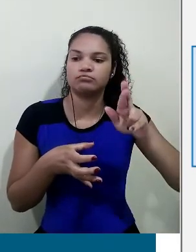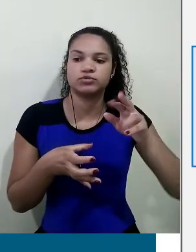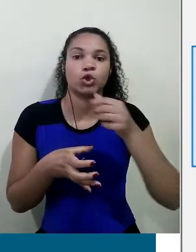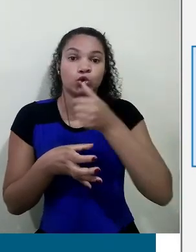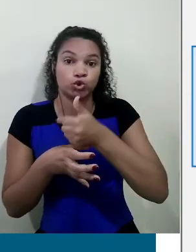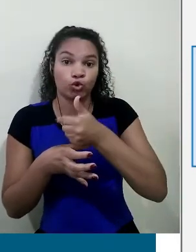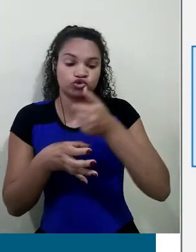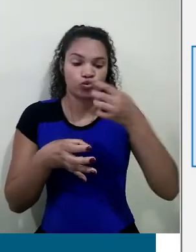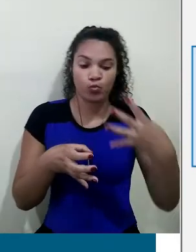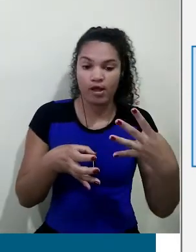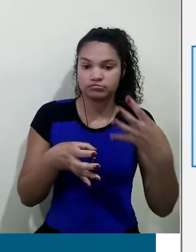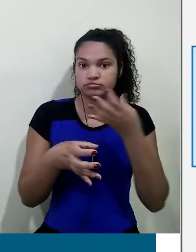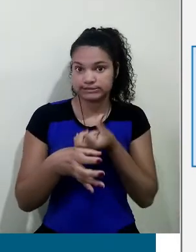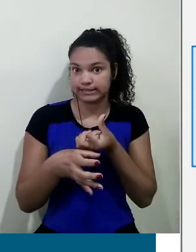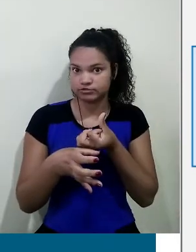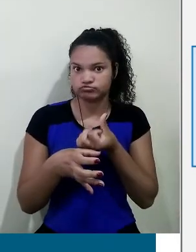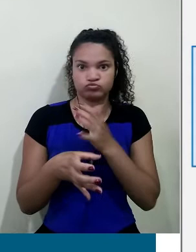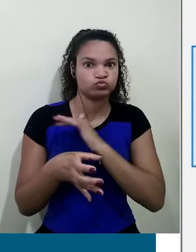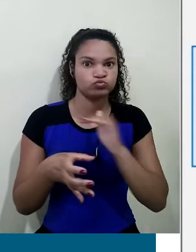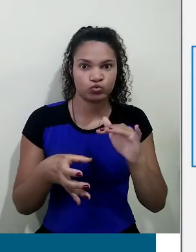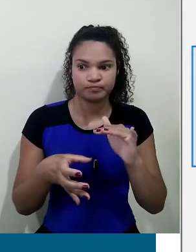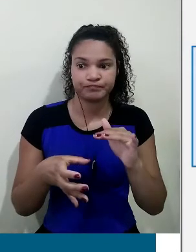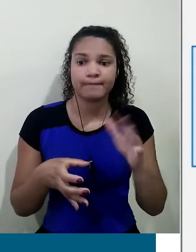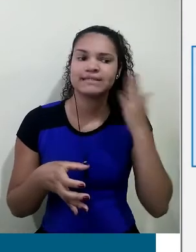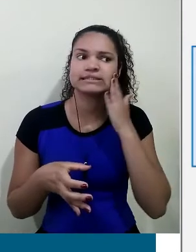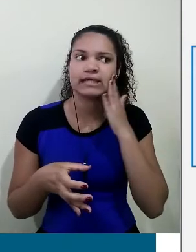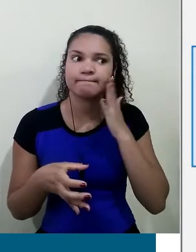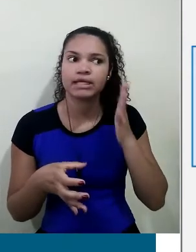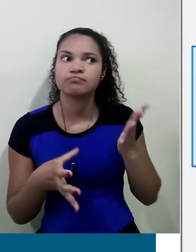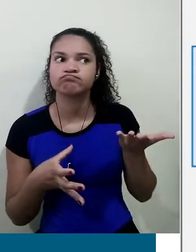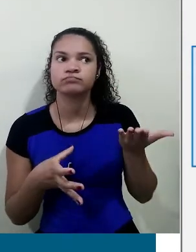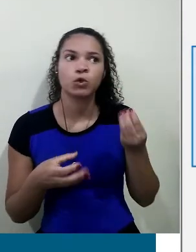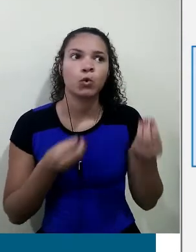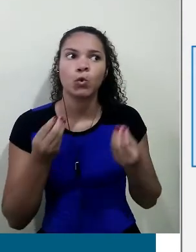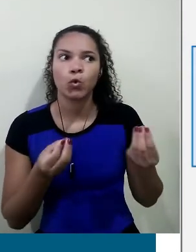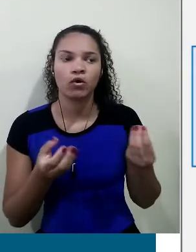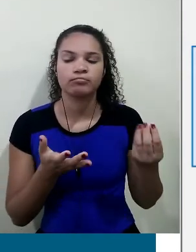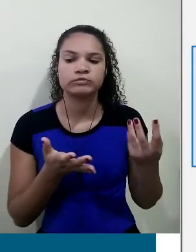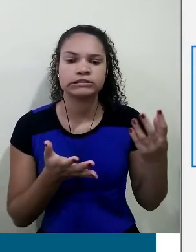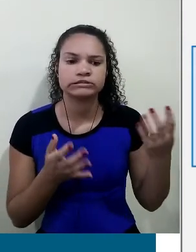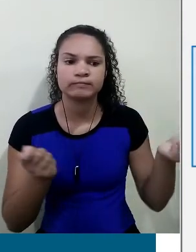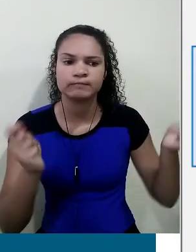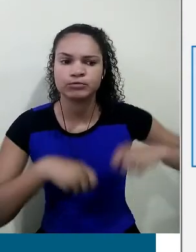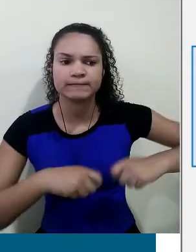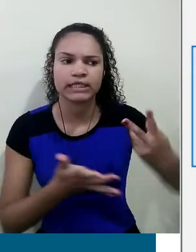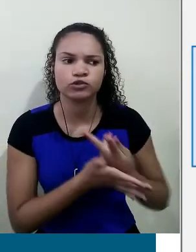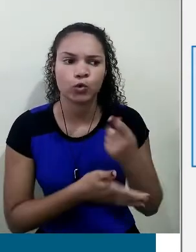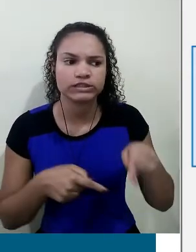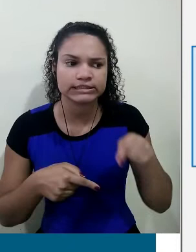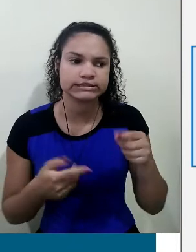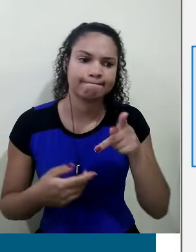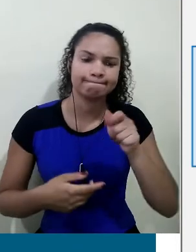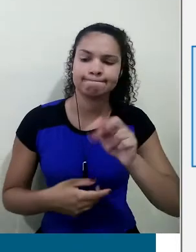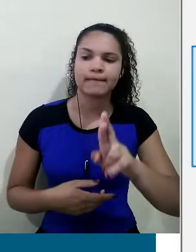Para sabermos a probabilidade de lançar um dado e tirar um número par, nós vamos usar a relação que acabamos de apresentar. A